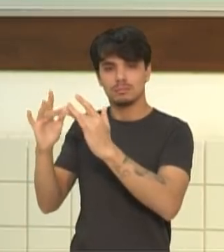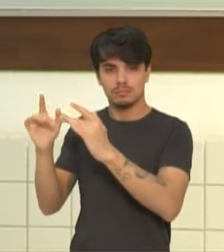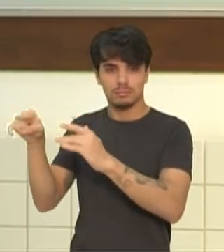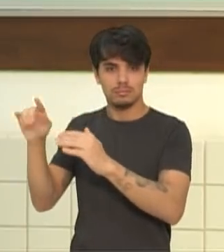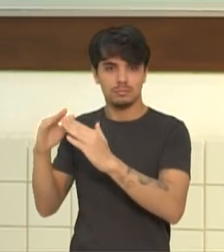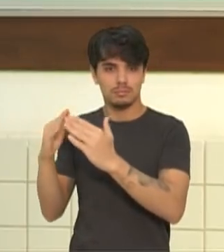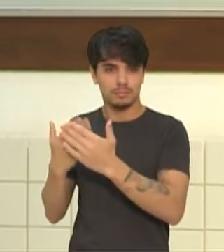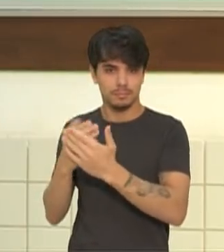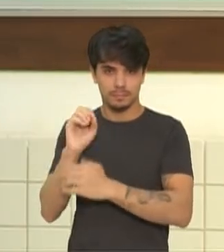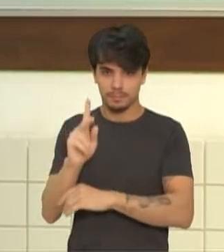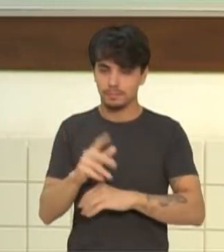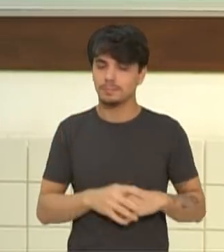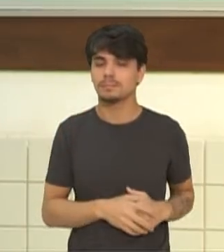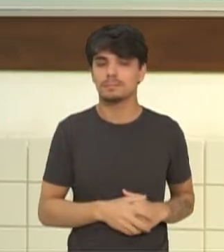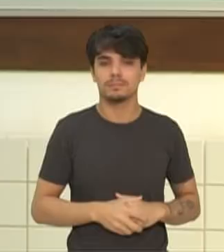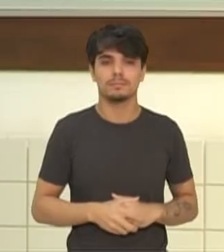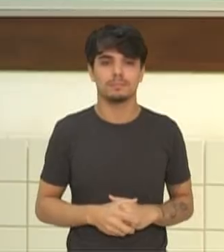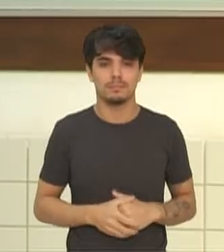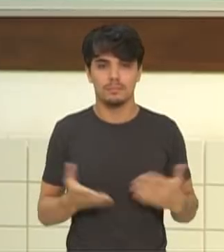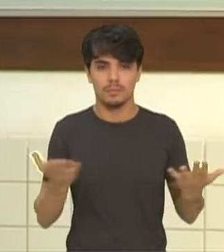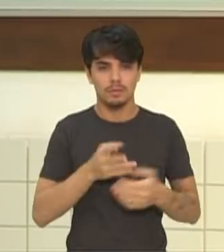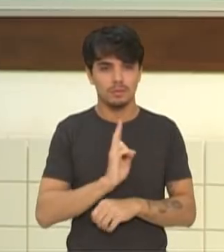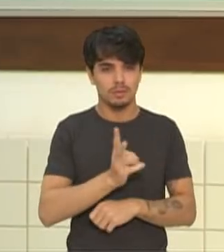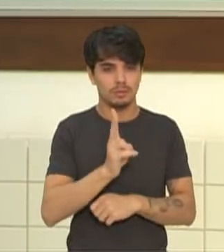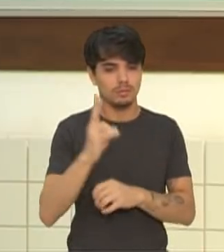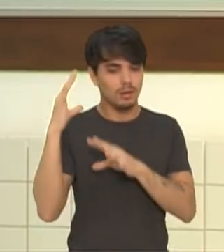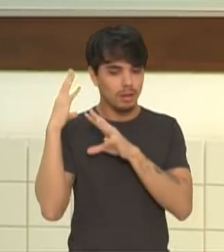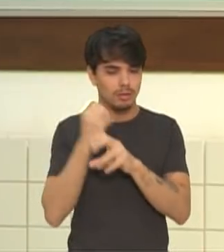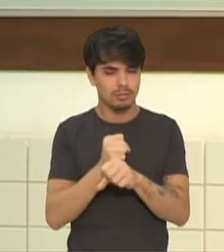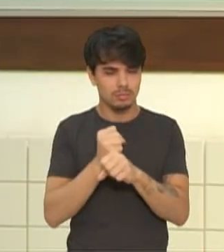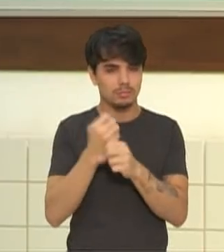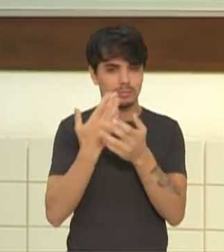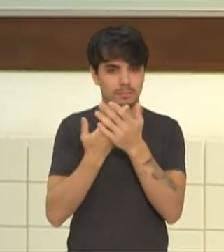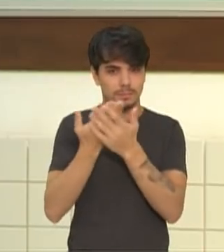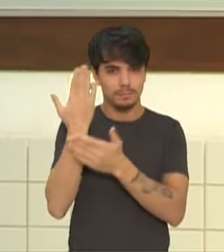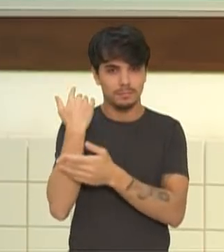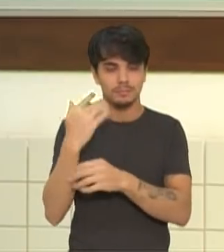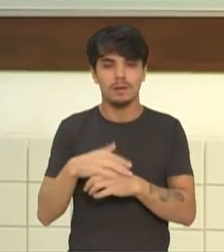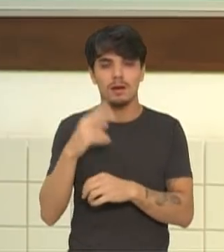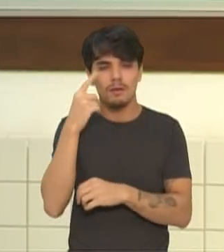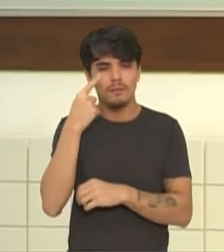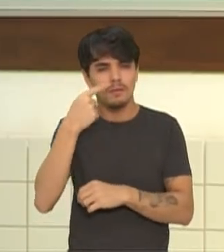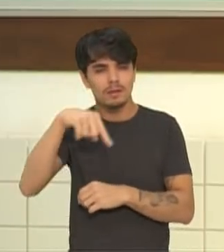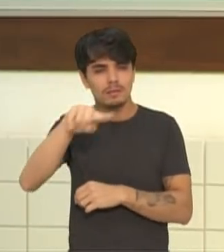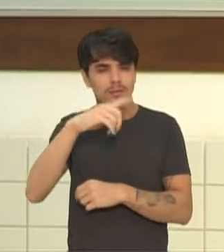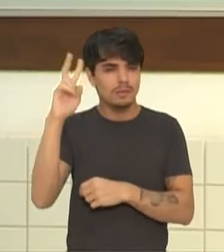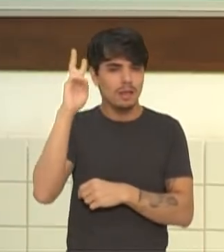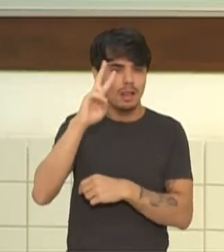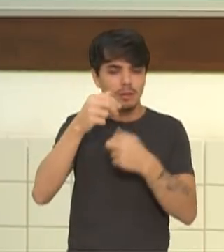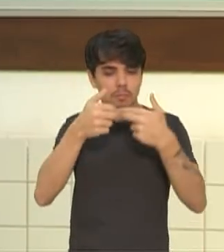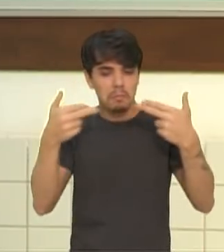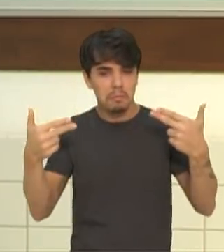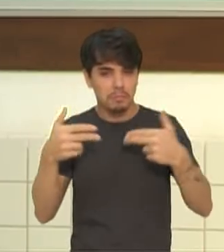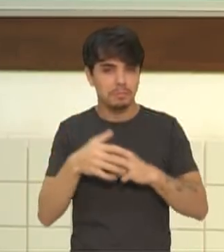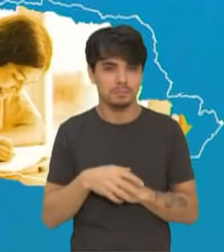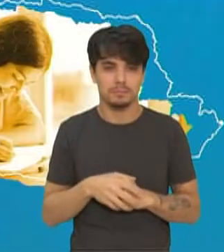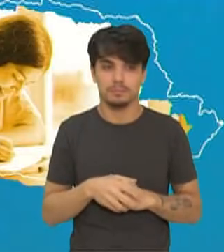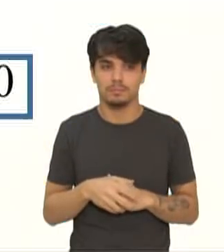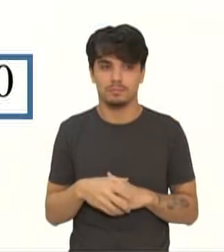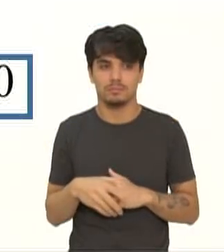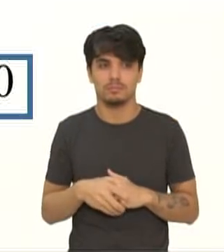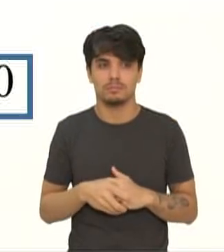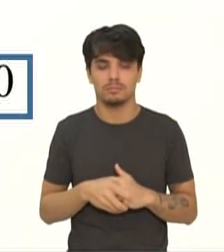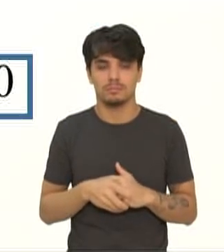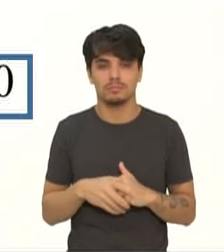seus colégios, correto? Vamos para a nossa revisão então, da aula anterior? Vamos ver se vocês lembram de alguma coisa? Vamos lá. Então, na